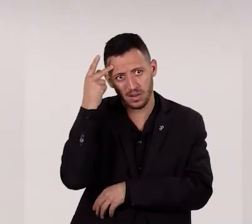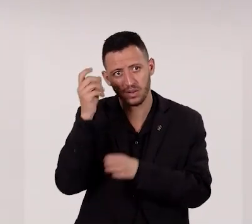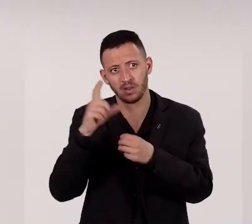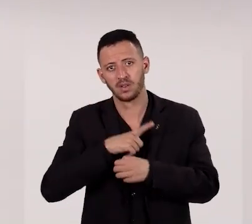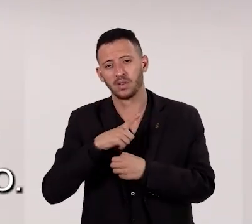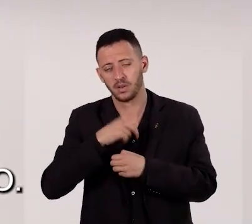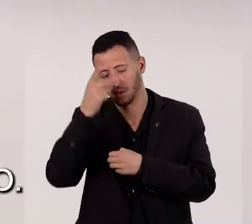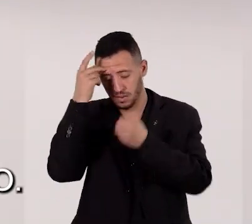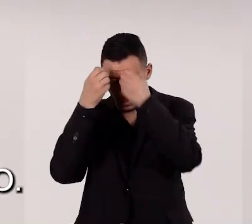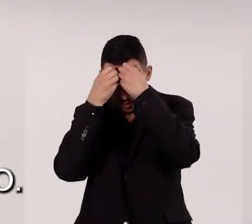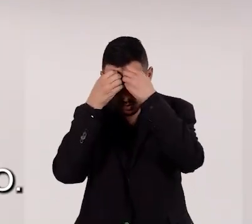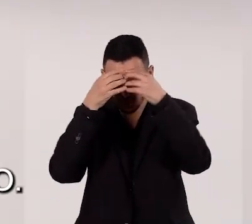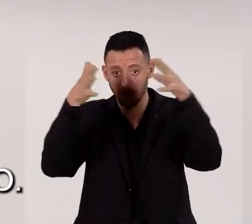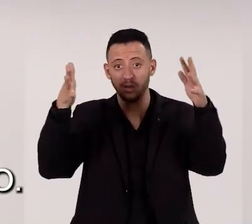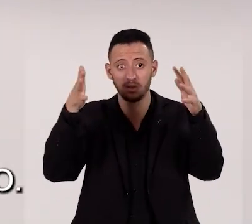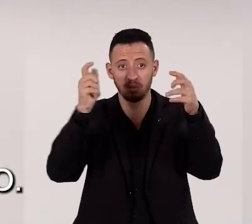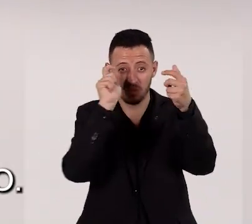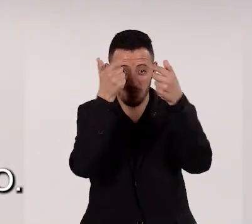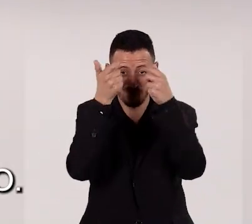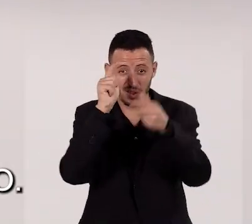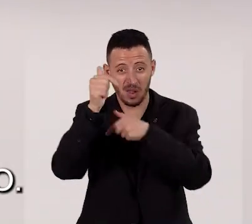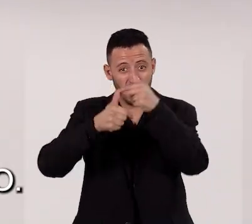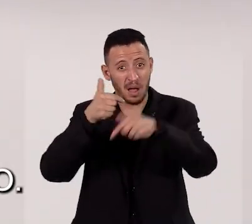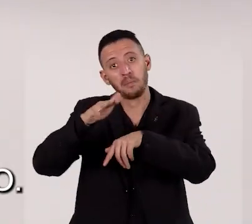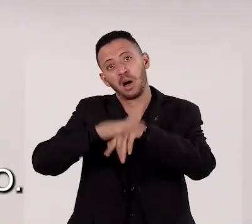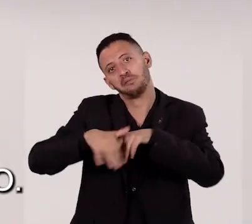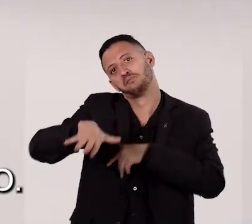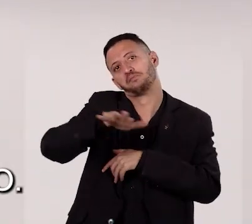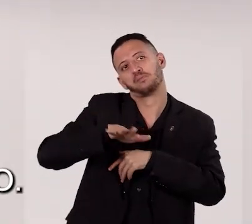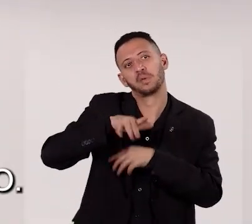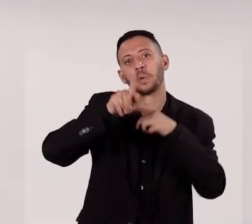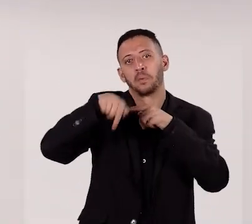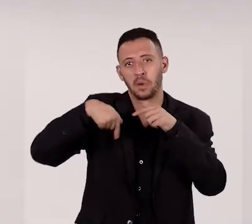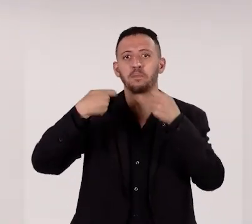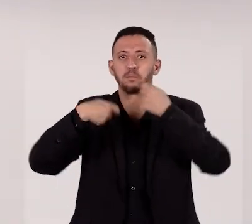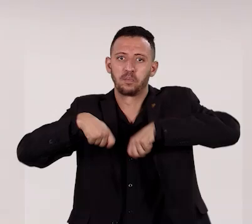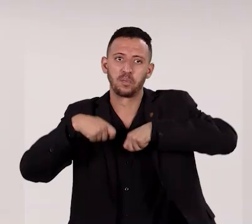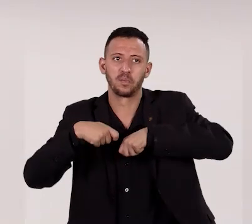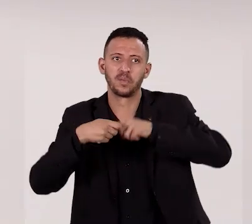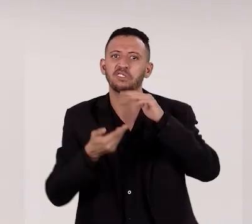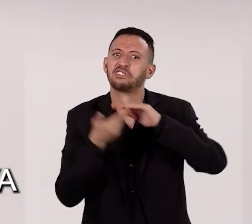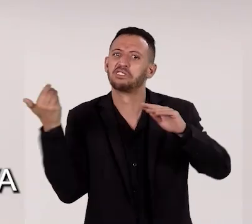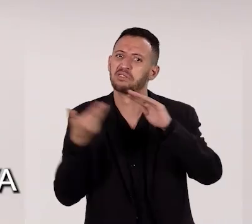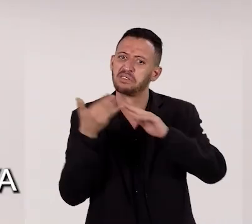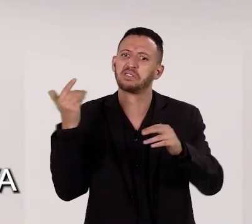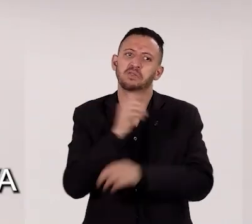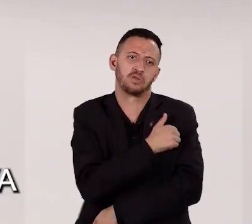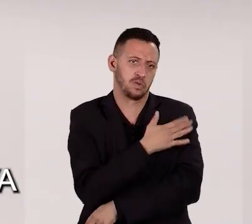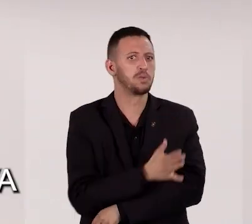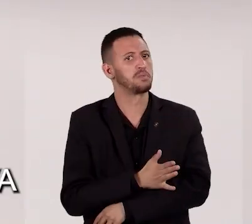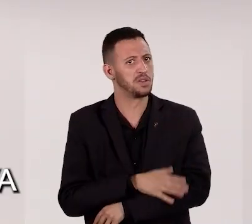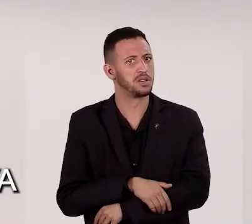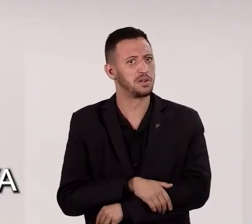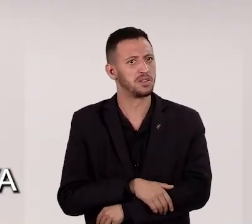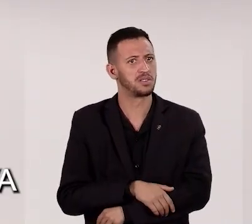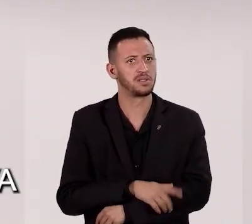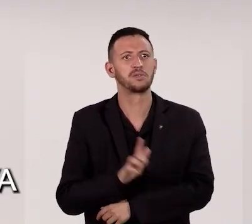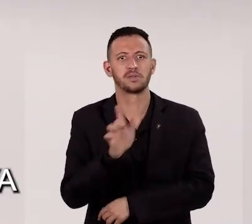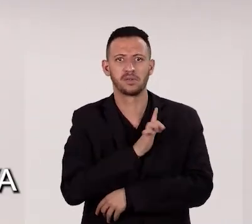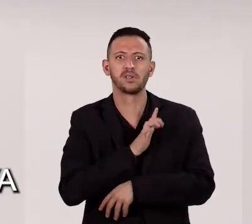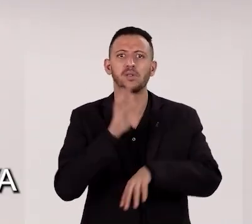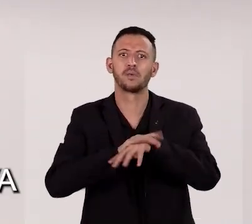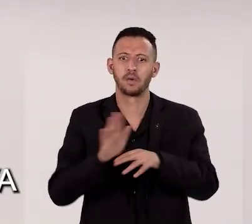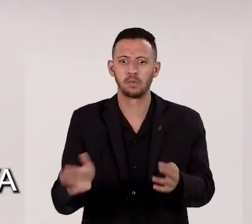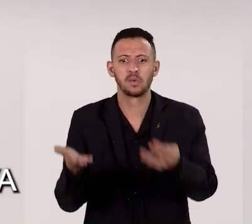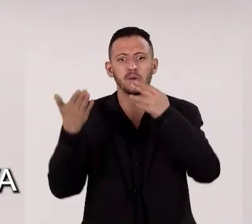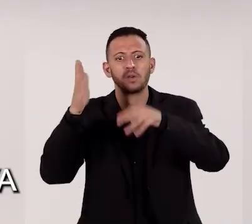de pessoas com transtorno do espectro autista no mercado de trabalho. É preciso eliminar a discriminação